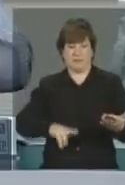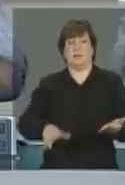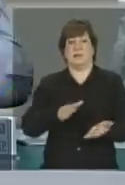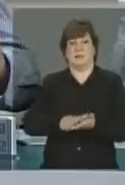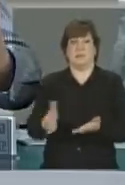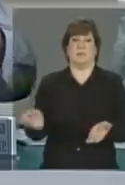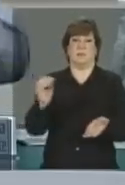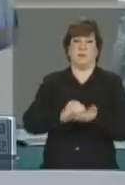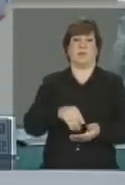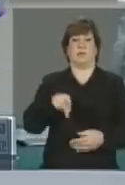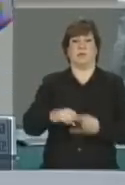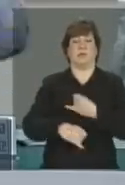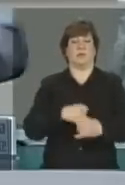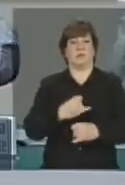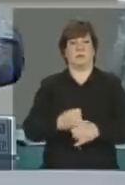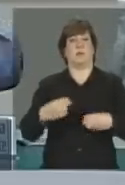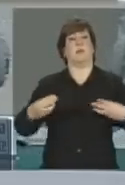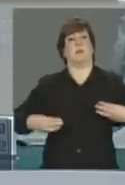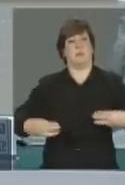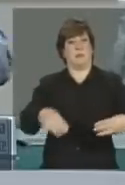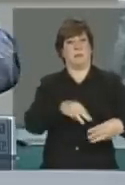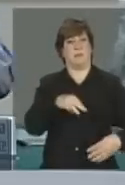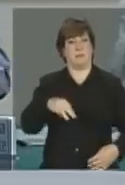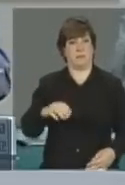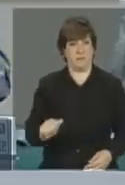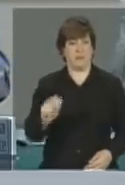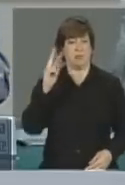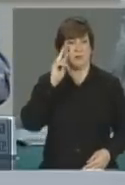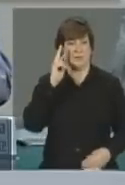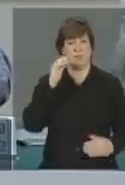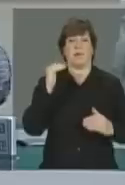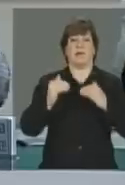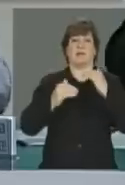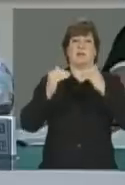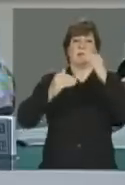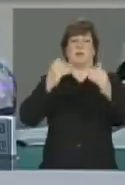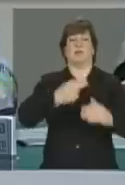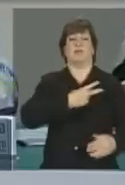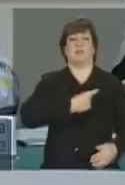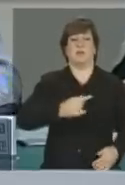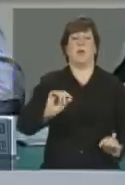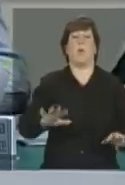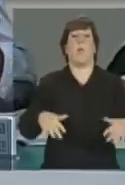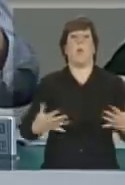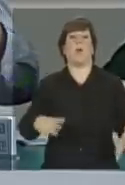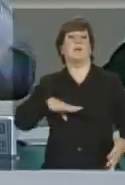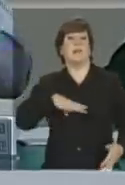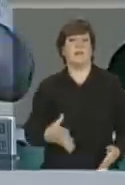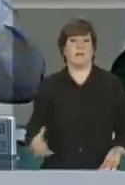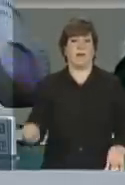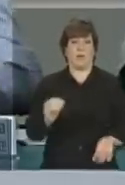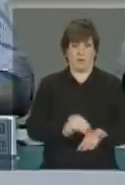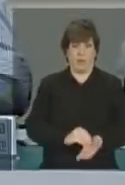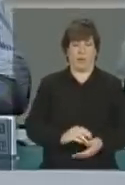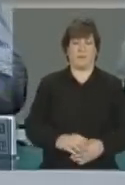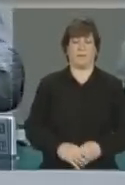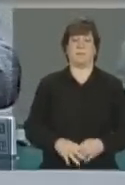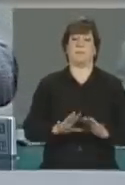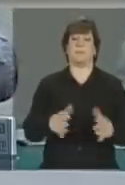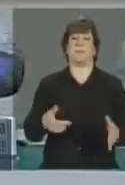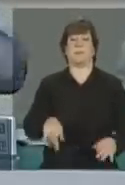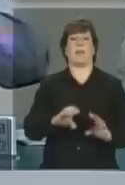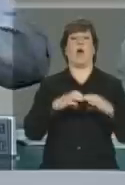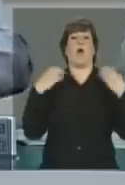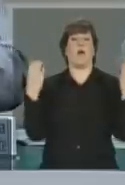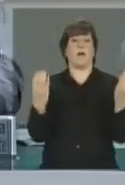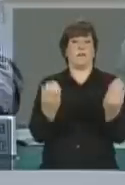os aspectos estratégicos da Agenda de Desenvolvimento Sustentável nos próximos anos e quais são os desafios que se colocam. Mas, então, a conferência da Rio Mais 20